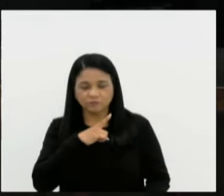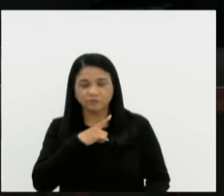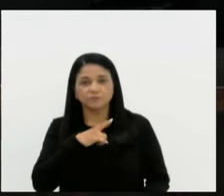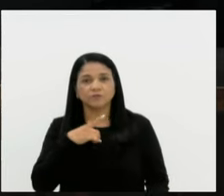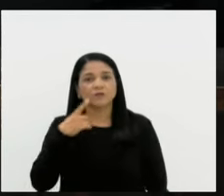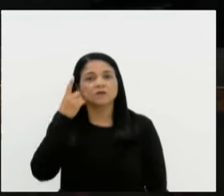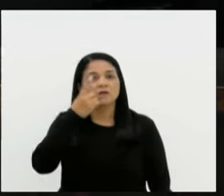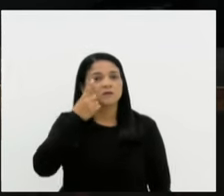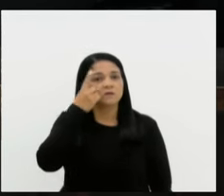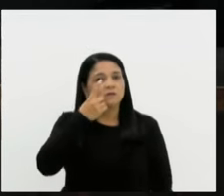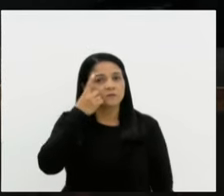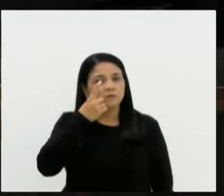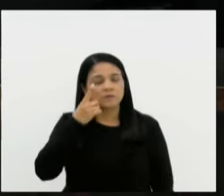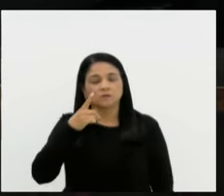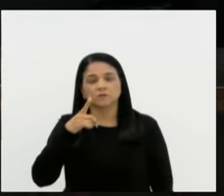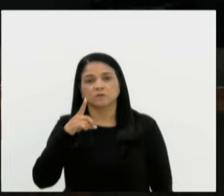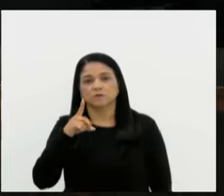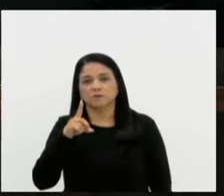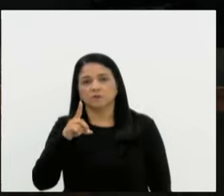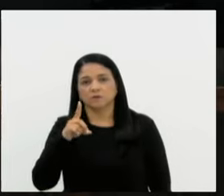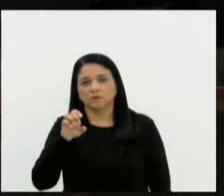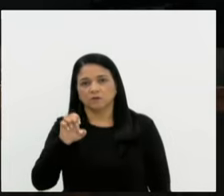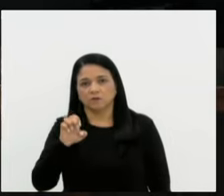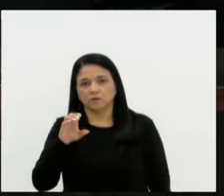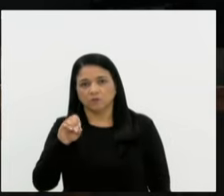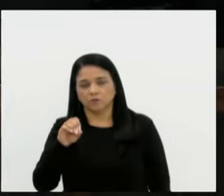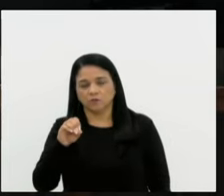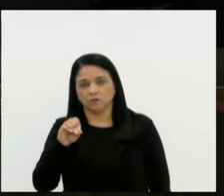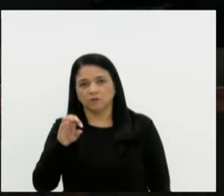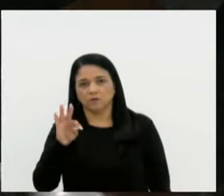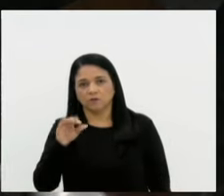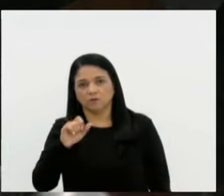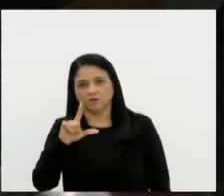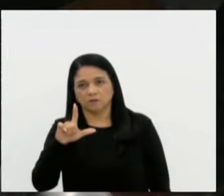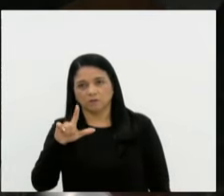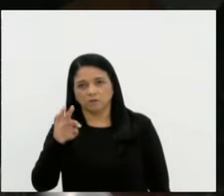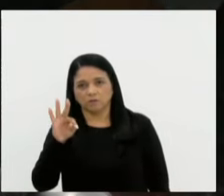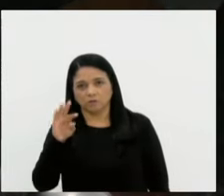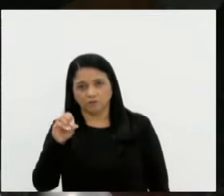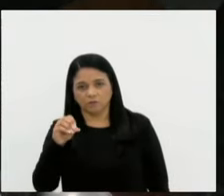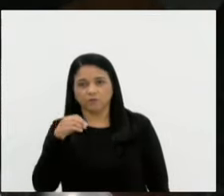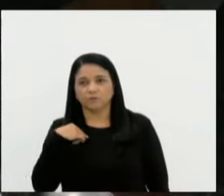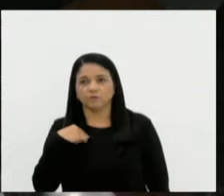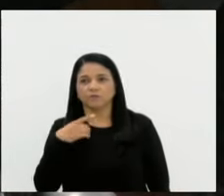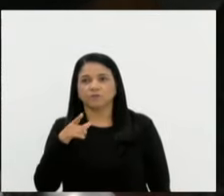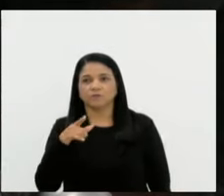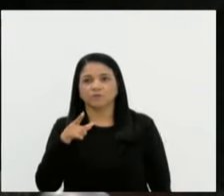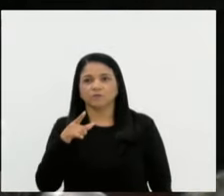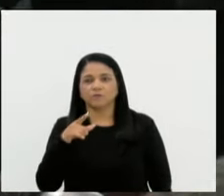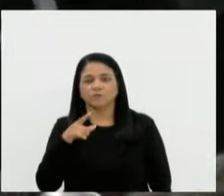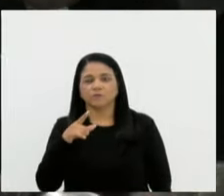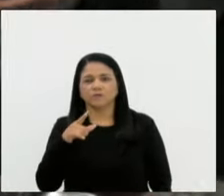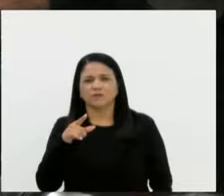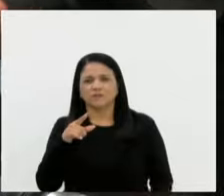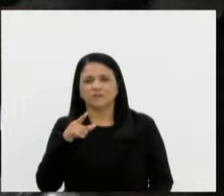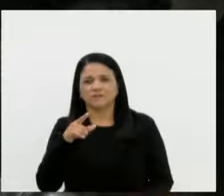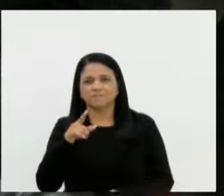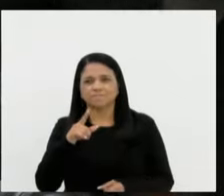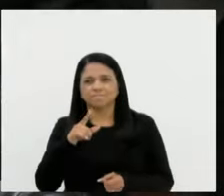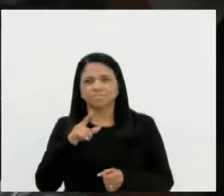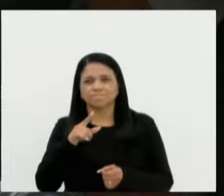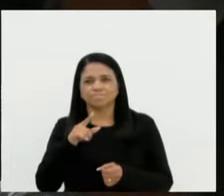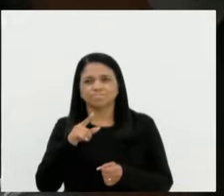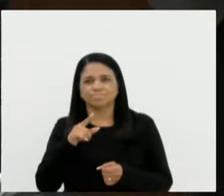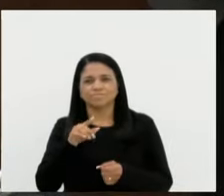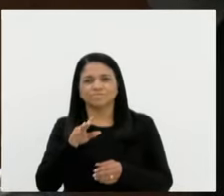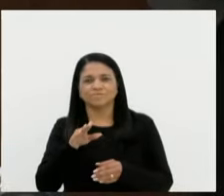Deputado doutor Deodalto. Entrei, voto. Senhor presidente. Presidente, voto sim. Você tocou o dedo, acho, no...